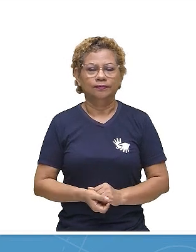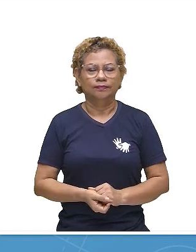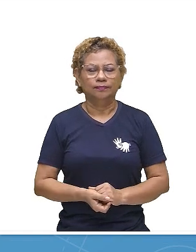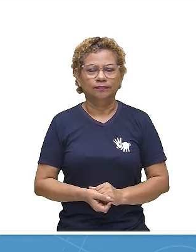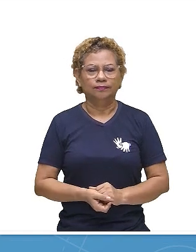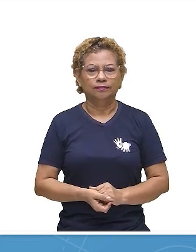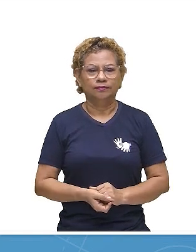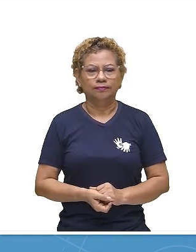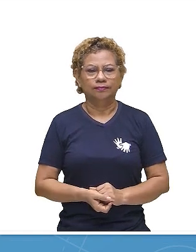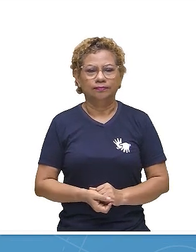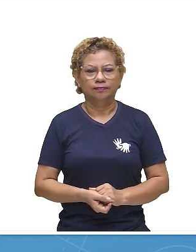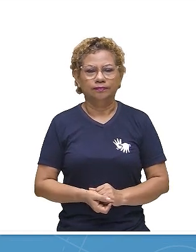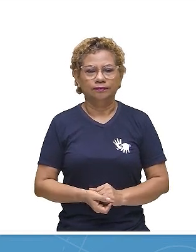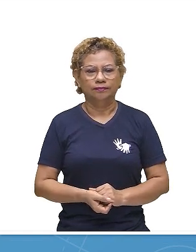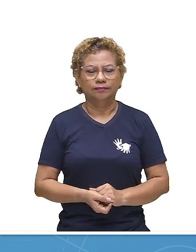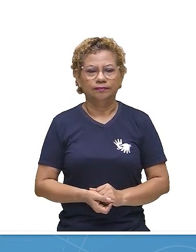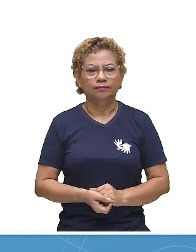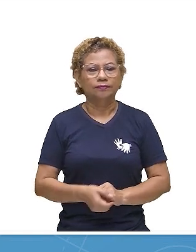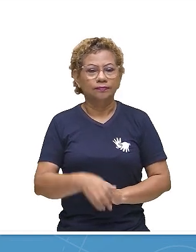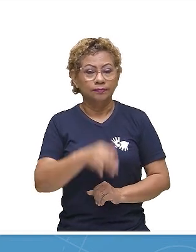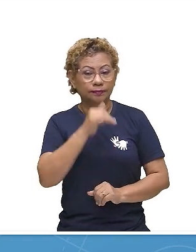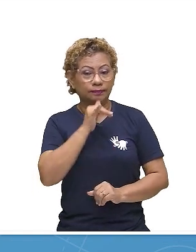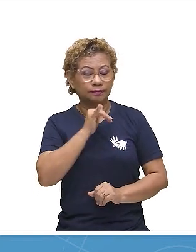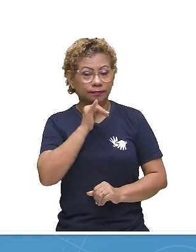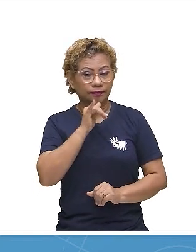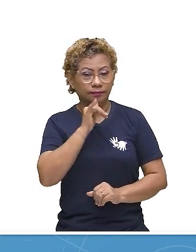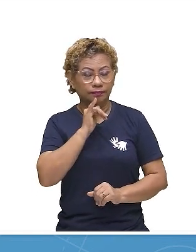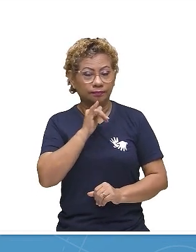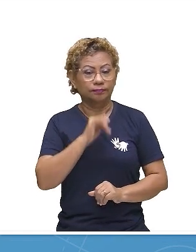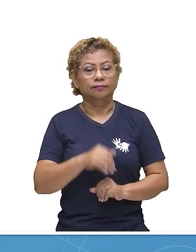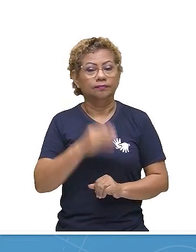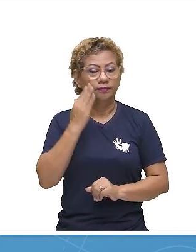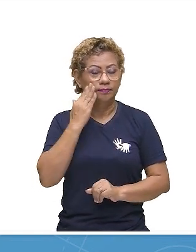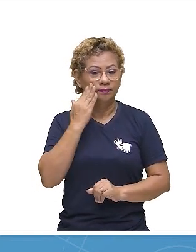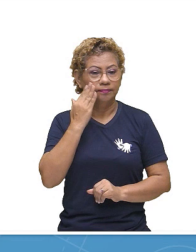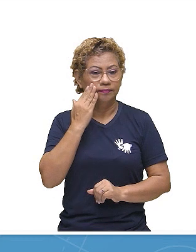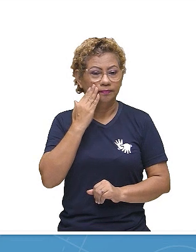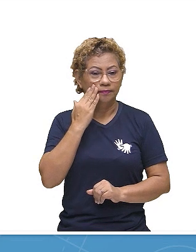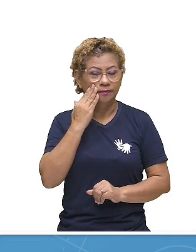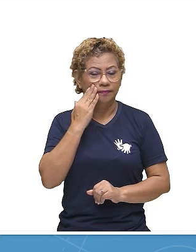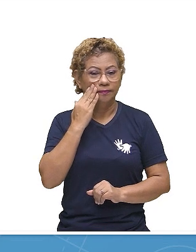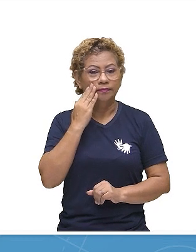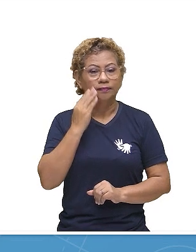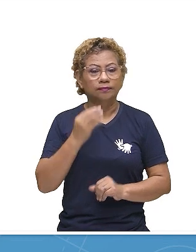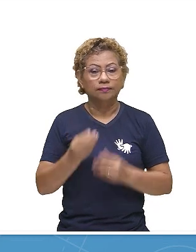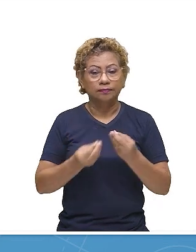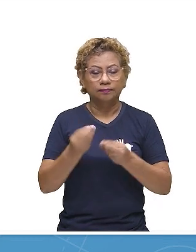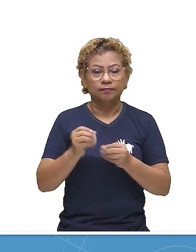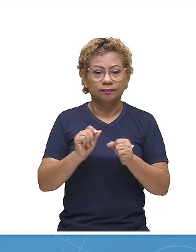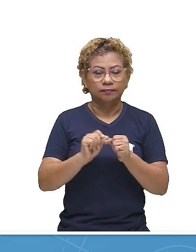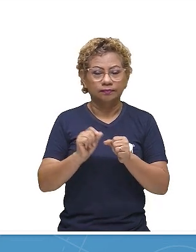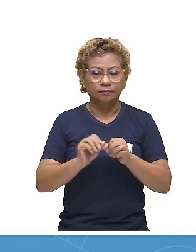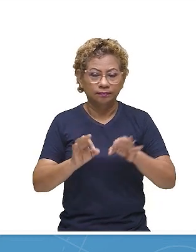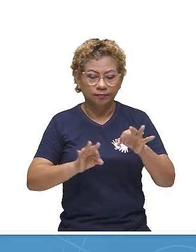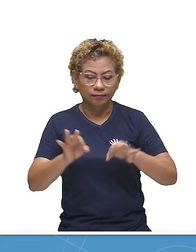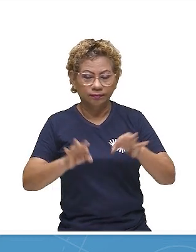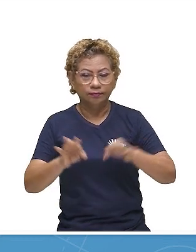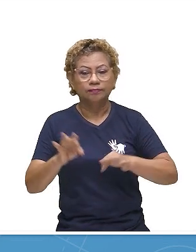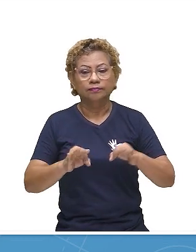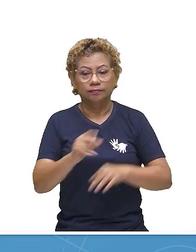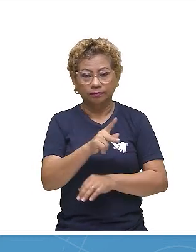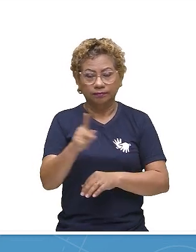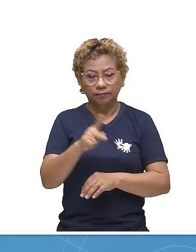Então, temos aqui, né, vamos aplicar alguma dessas propriedades vistas e determinar o valor das expressões. Pessoal, eu vou resolver cada uma